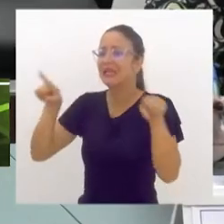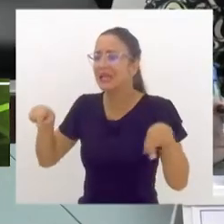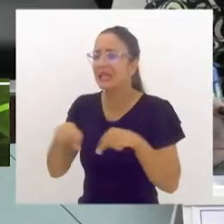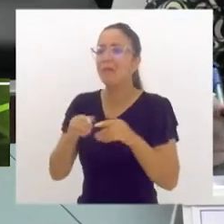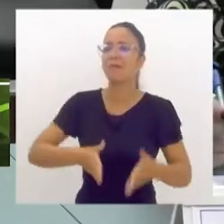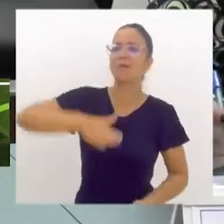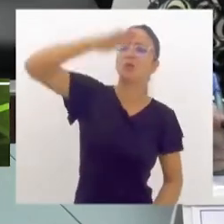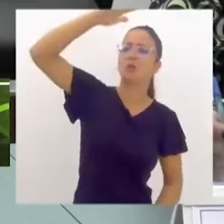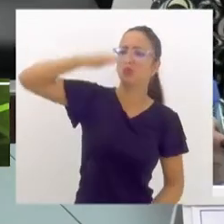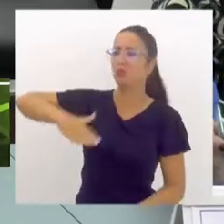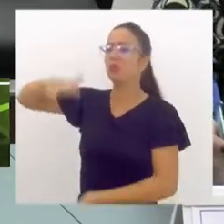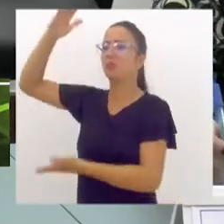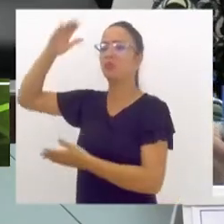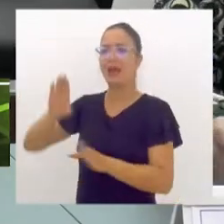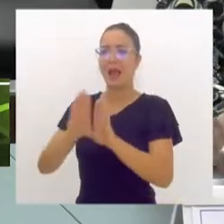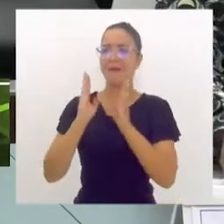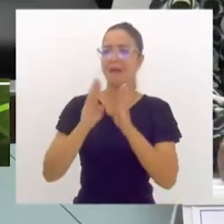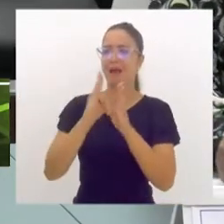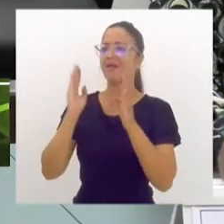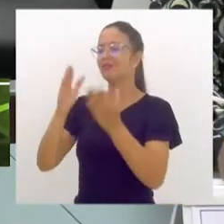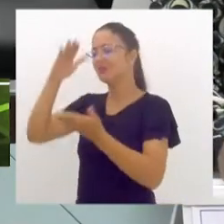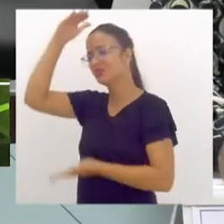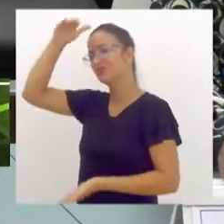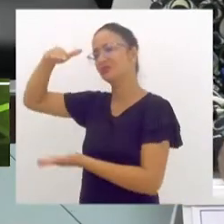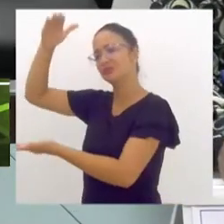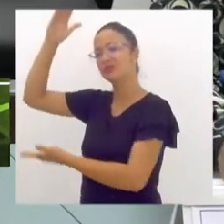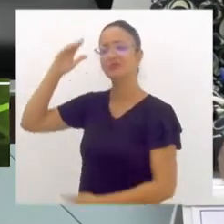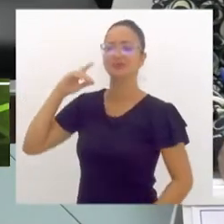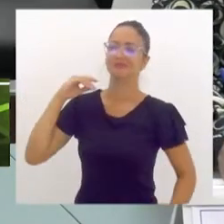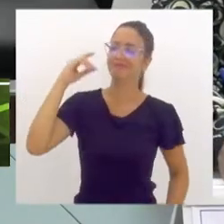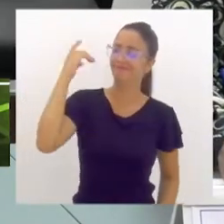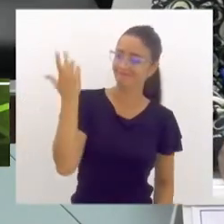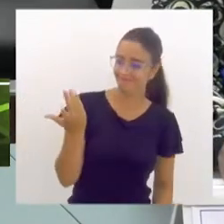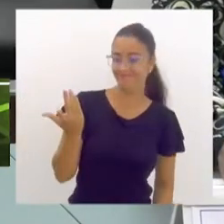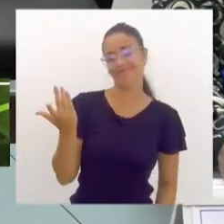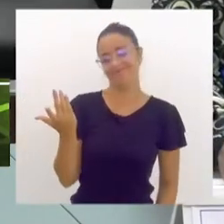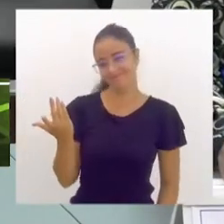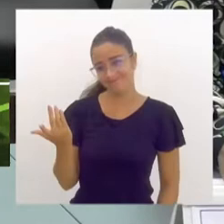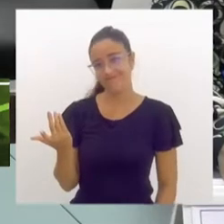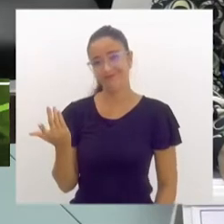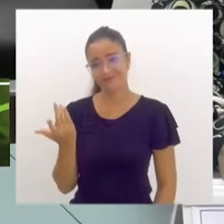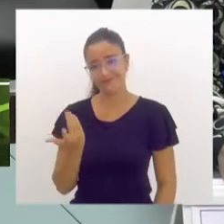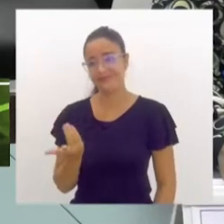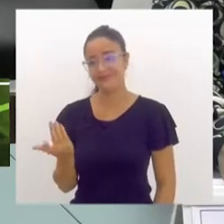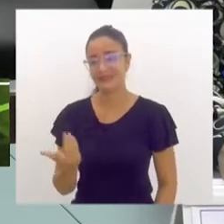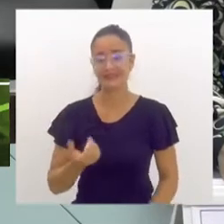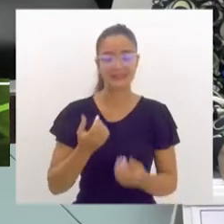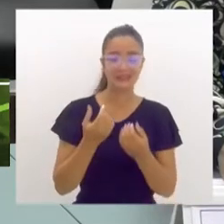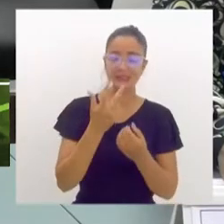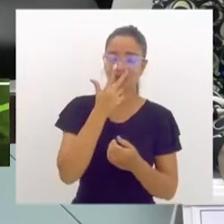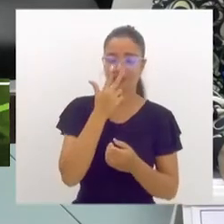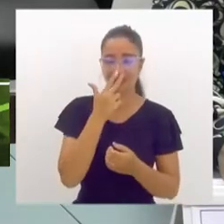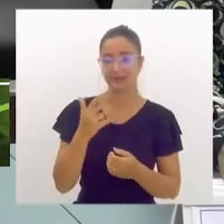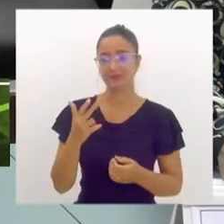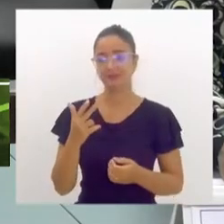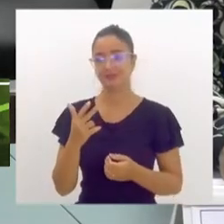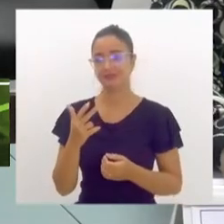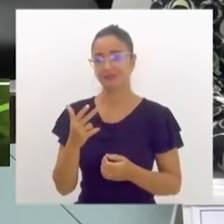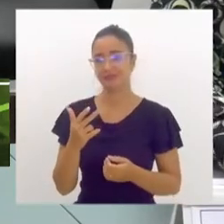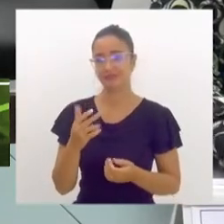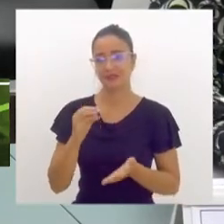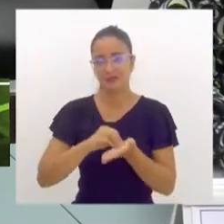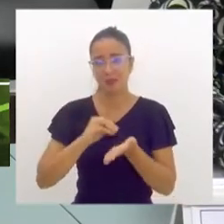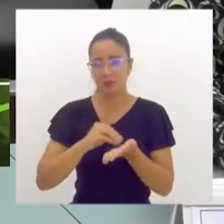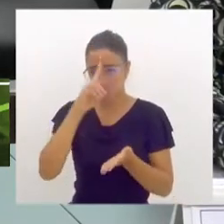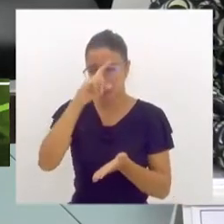maior parte dos documentos escolares, por uma decisão ou um crescimento orgânico e uma falta de decisão, na